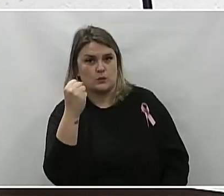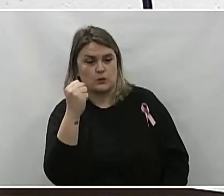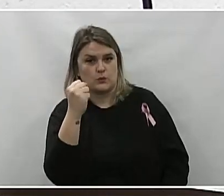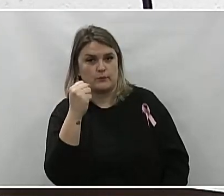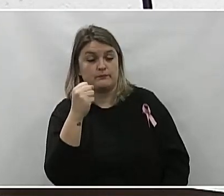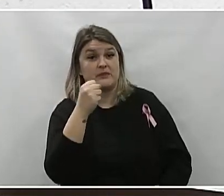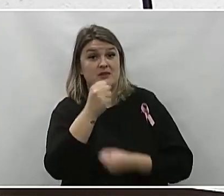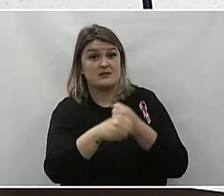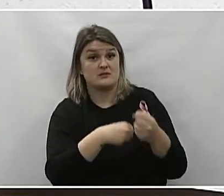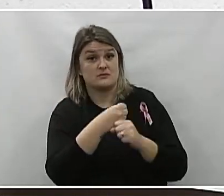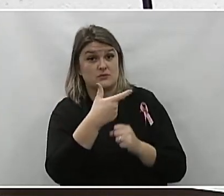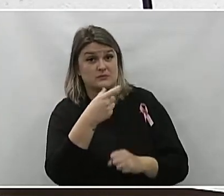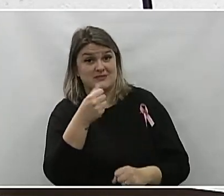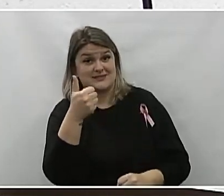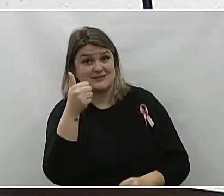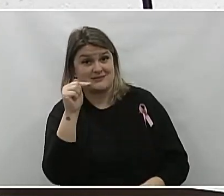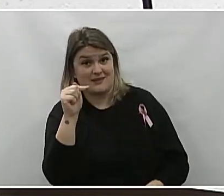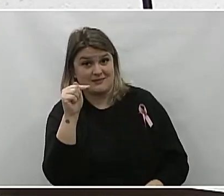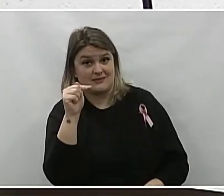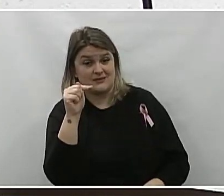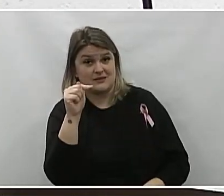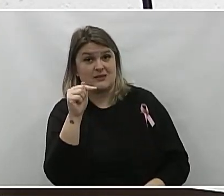em 2017